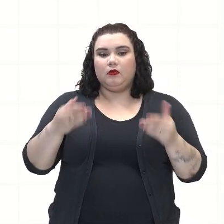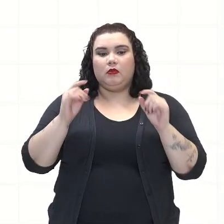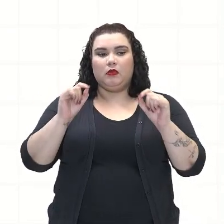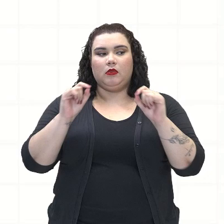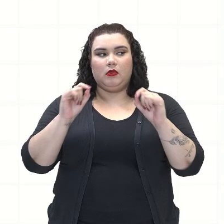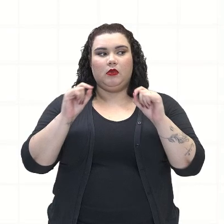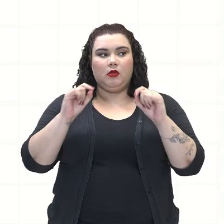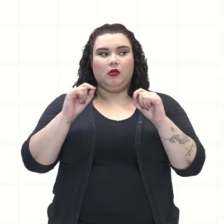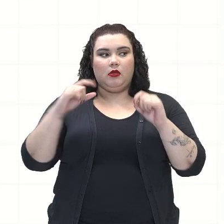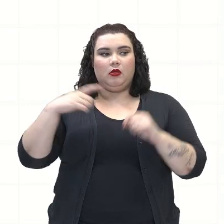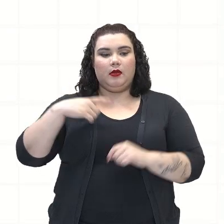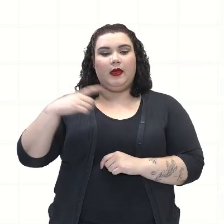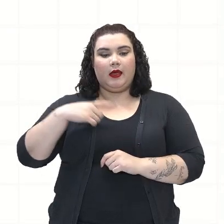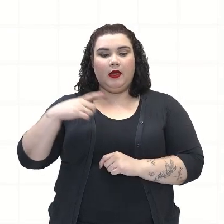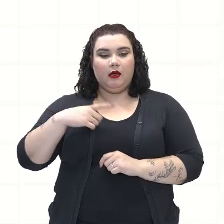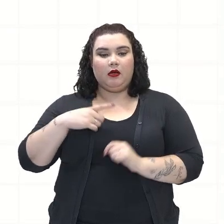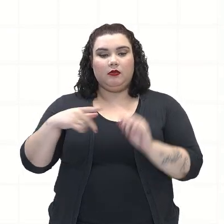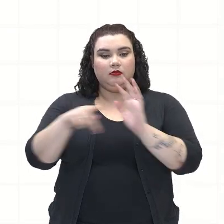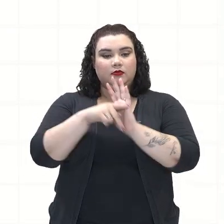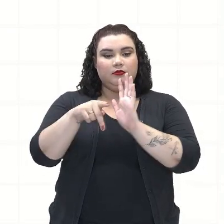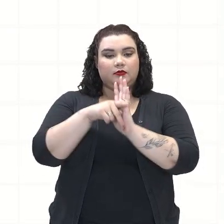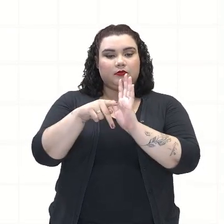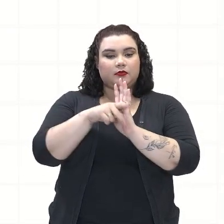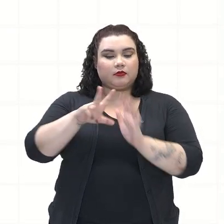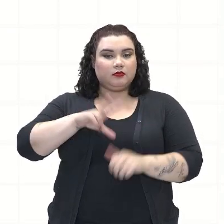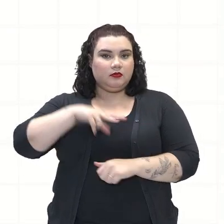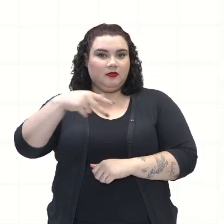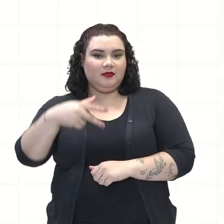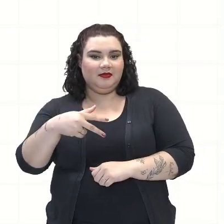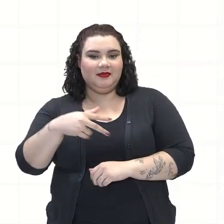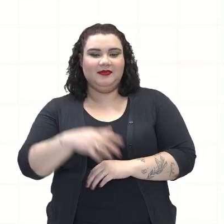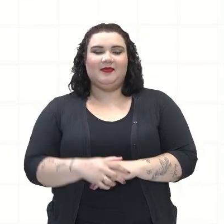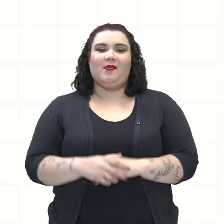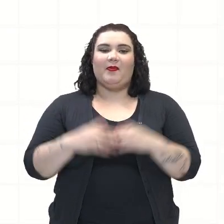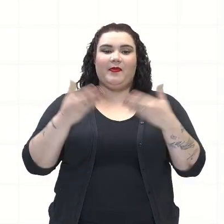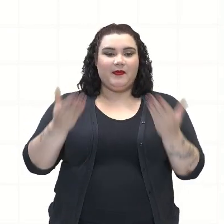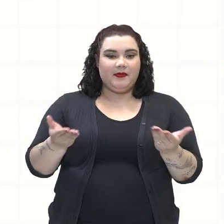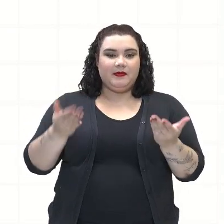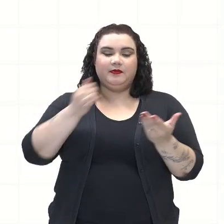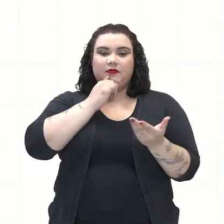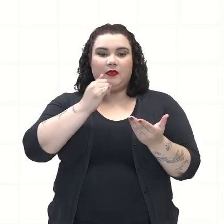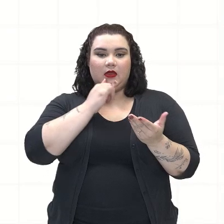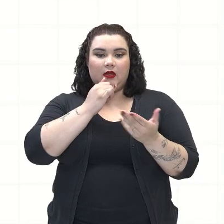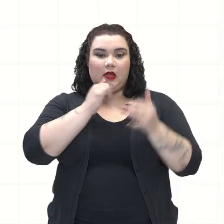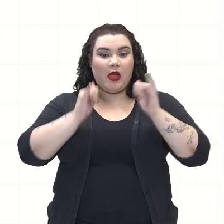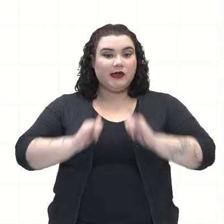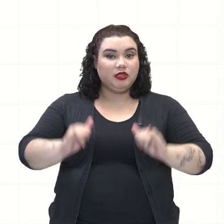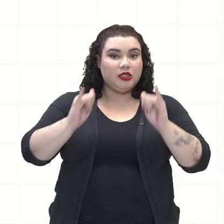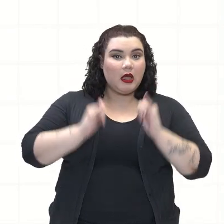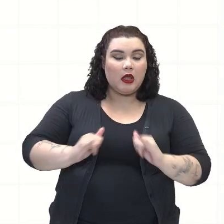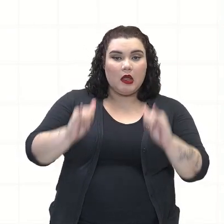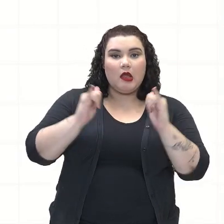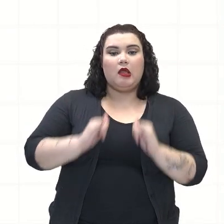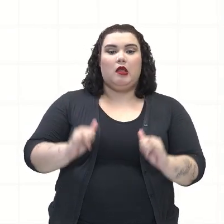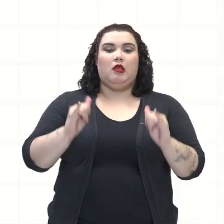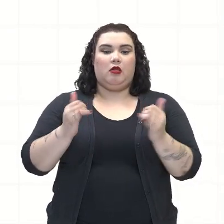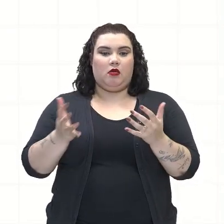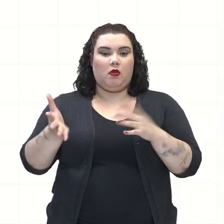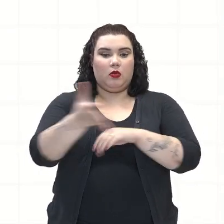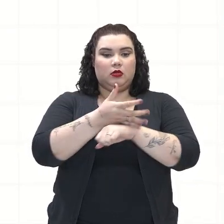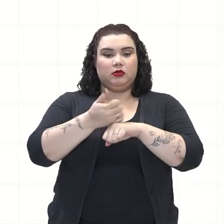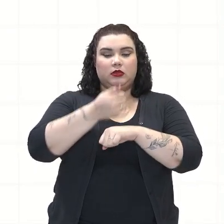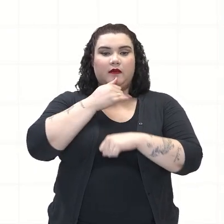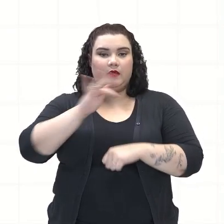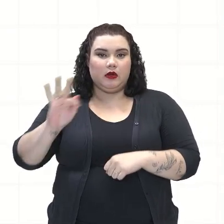de Portugal. Sabe, por exemplo, né? E outras nações ali que foram, Argélia, né, colonizada ali pela França. Qual